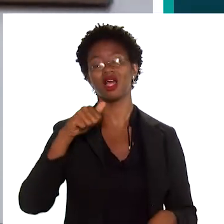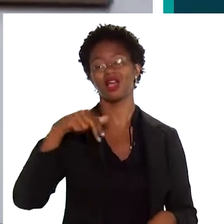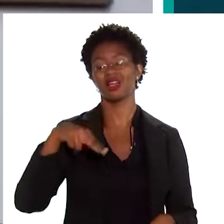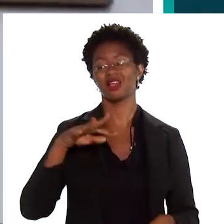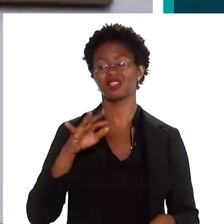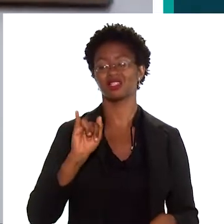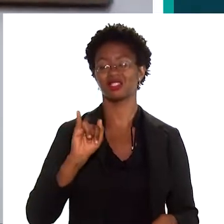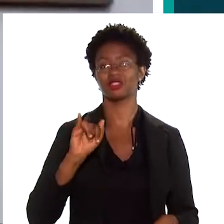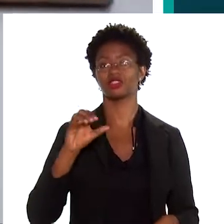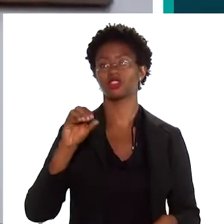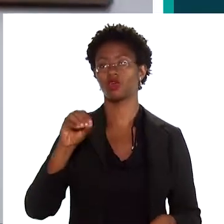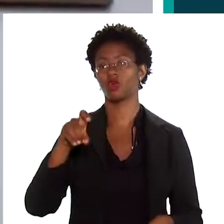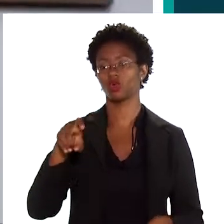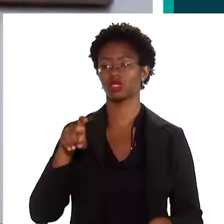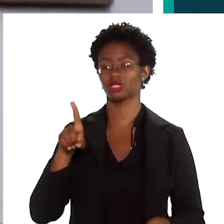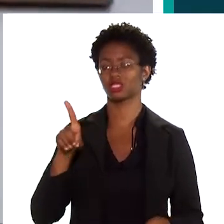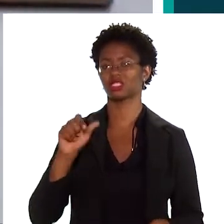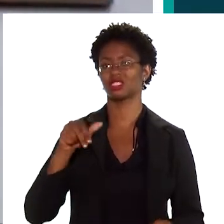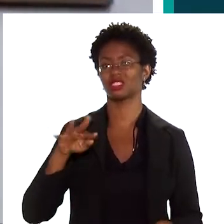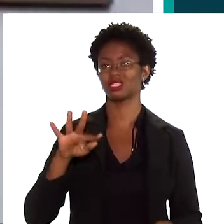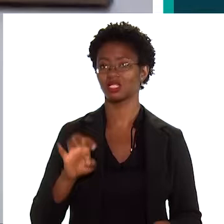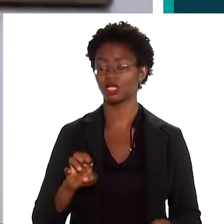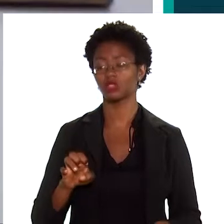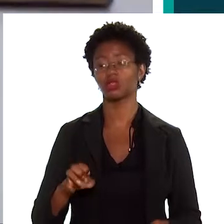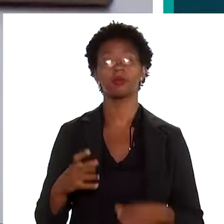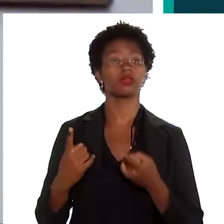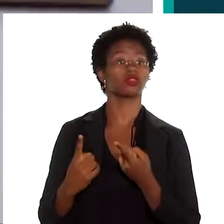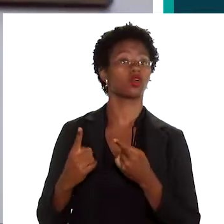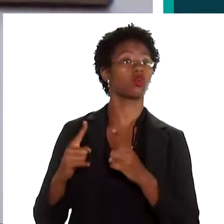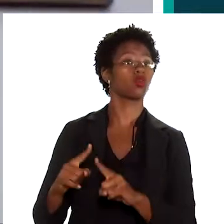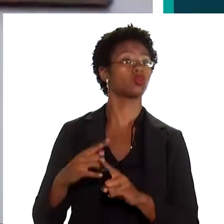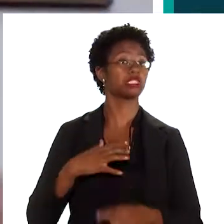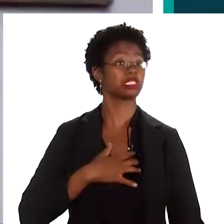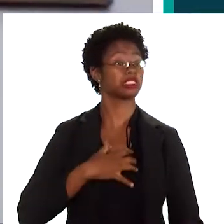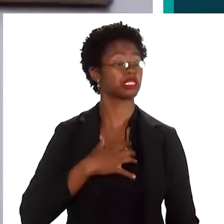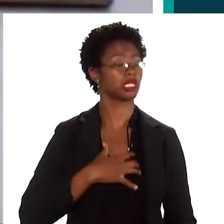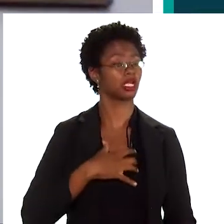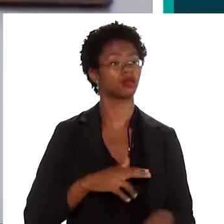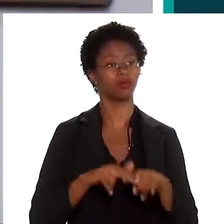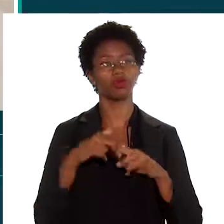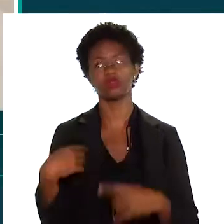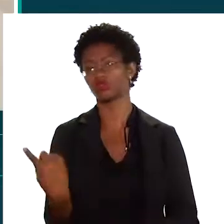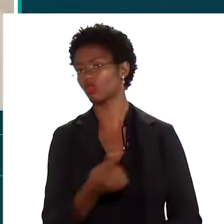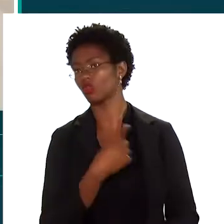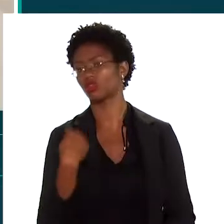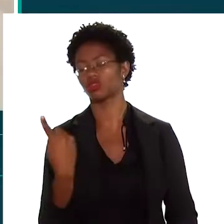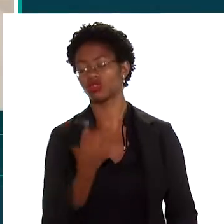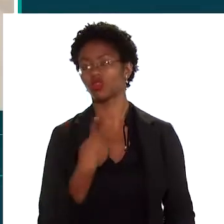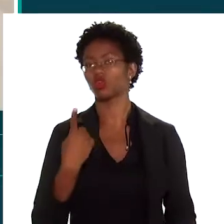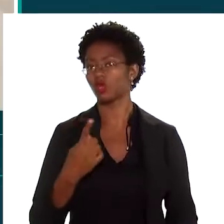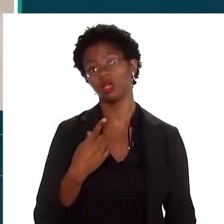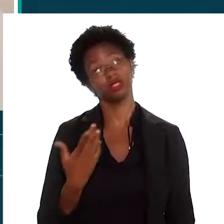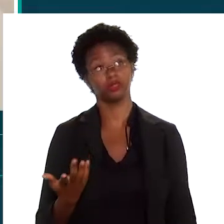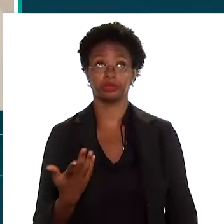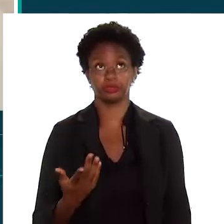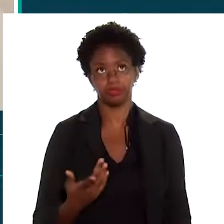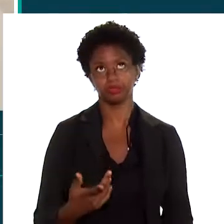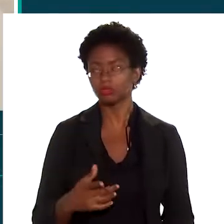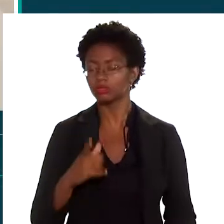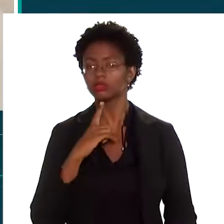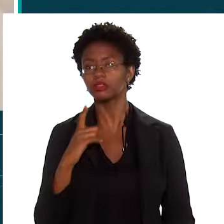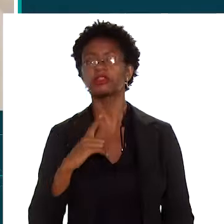antioxidante, para combater esse estresse oxidativo. Porque o indivíduo, nós, estamos expostos, né,